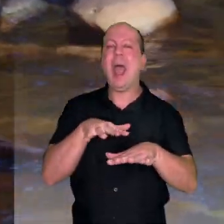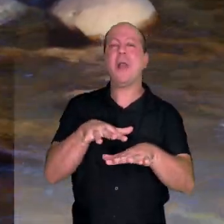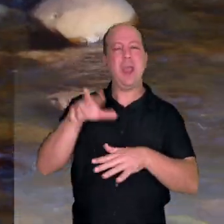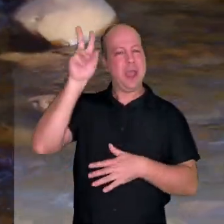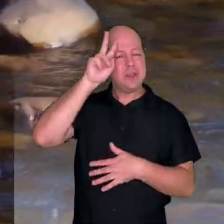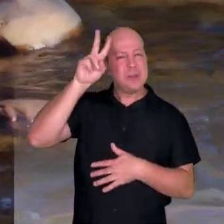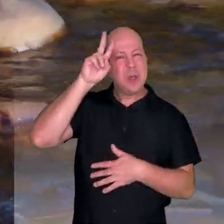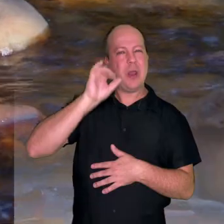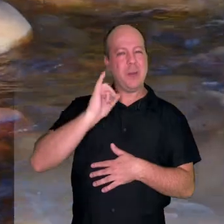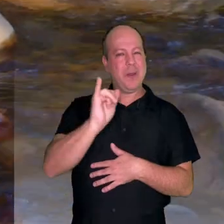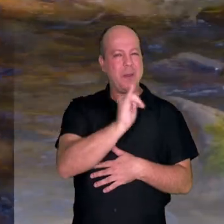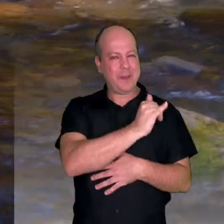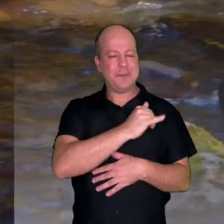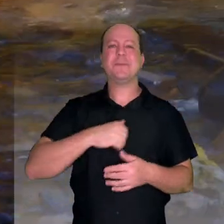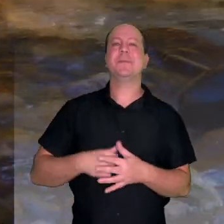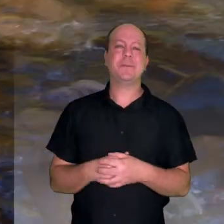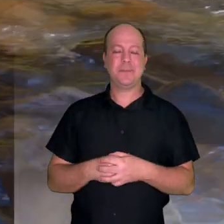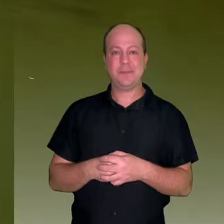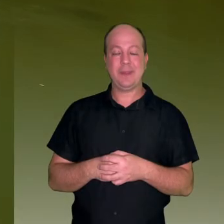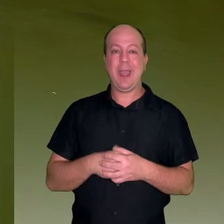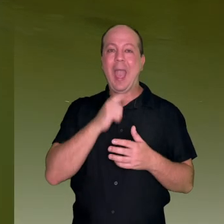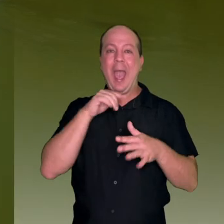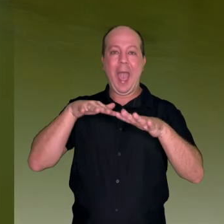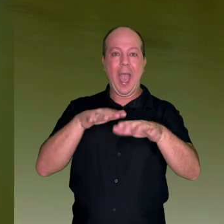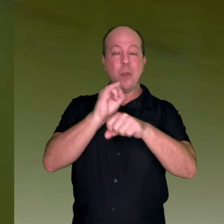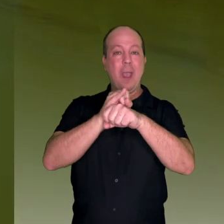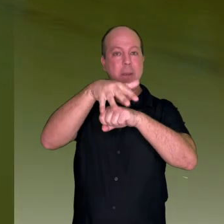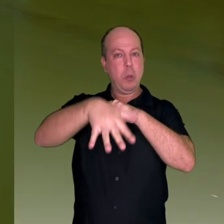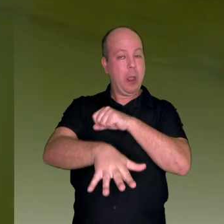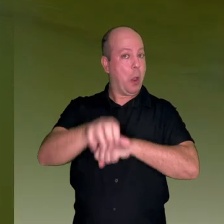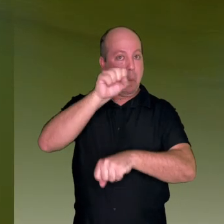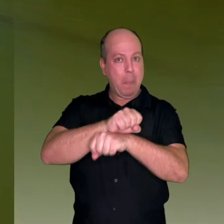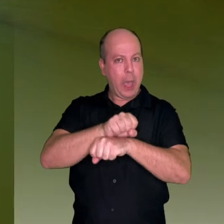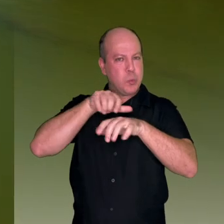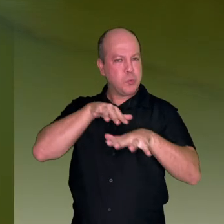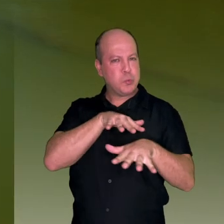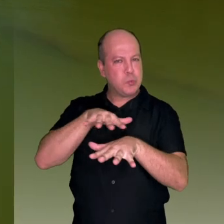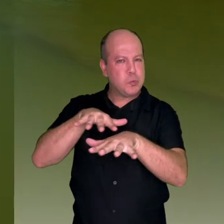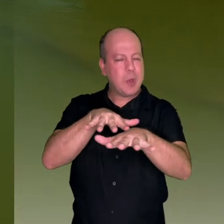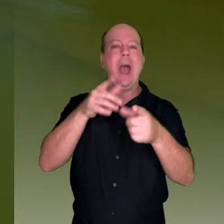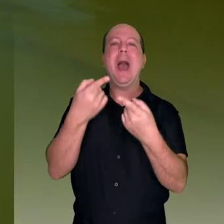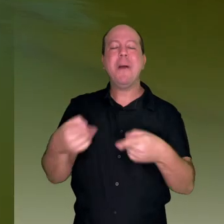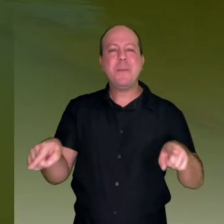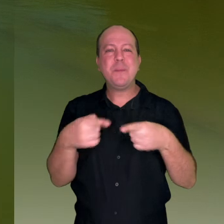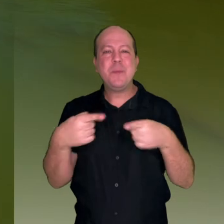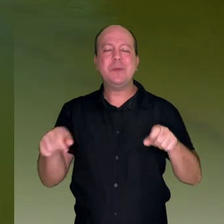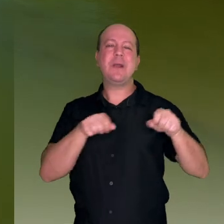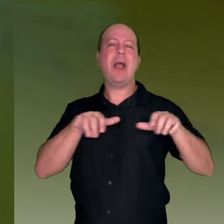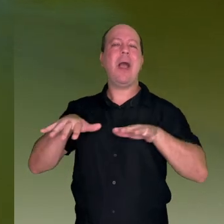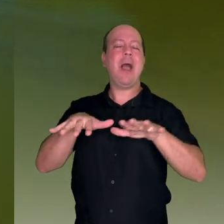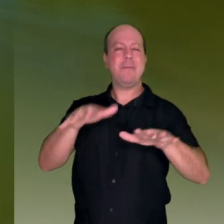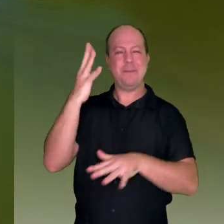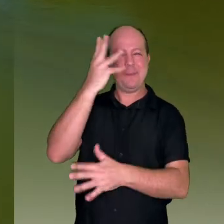na água e com as histórias que elas guardam. Assim como as águas de Poranga nunca param de fluir, a música também